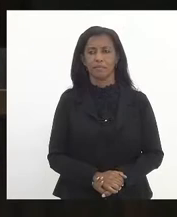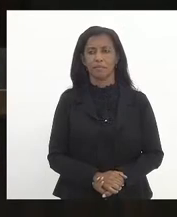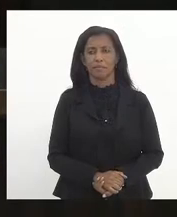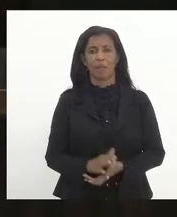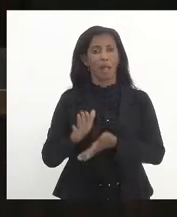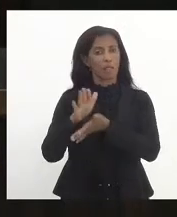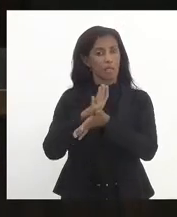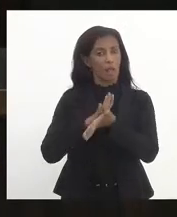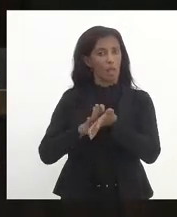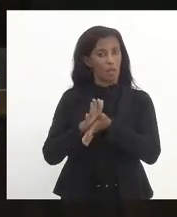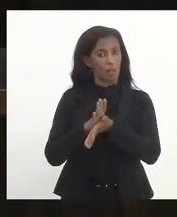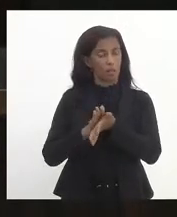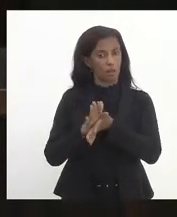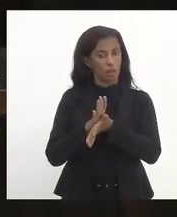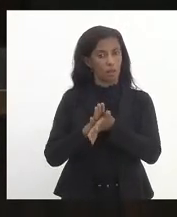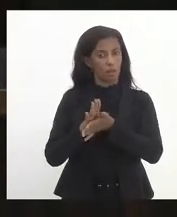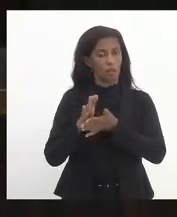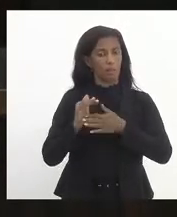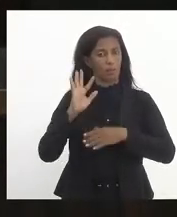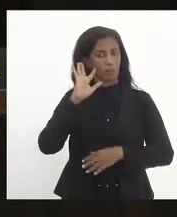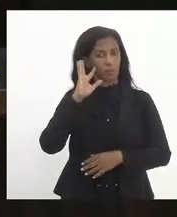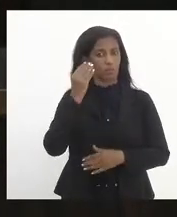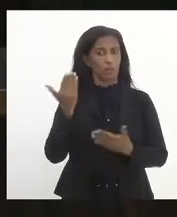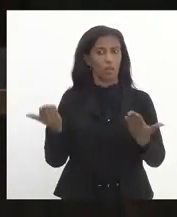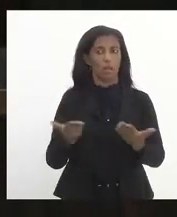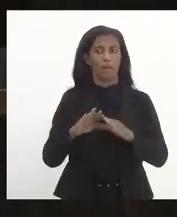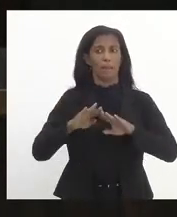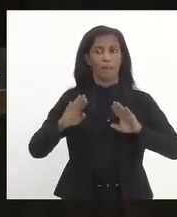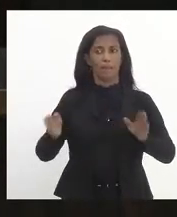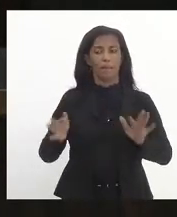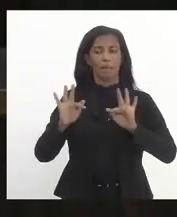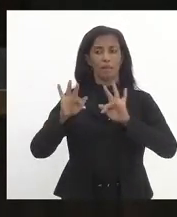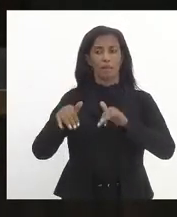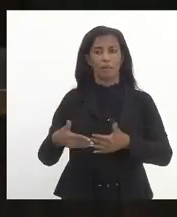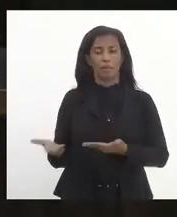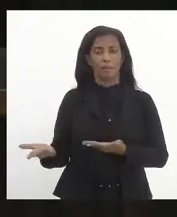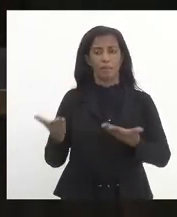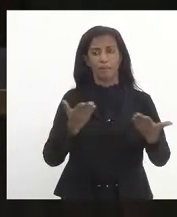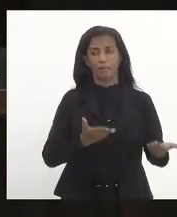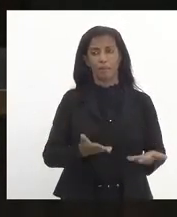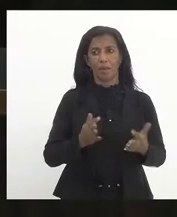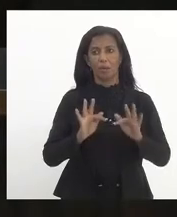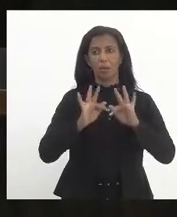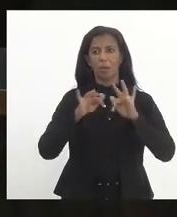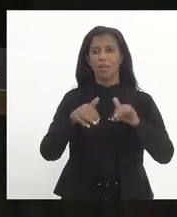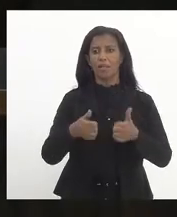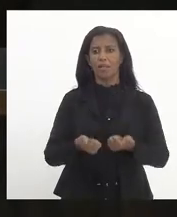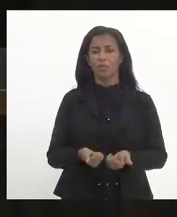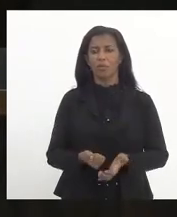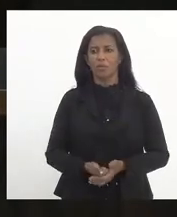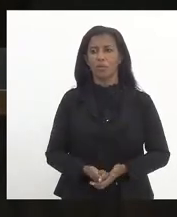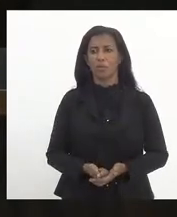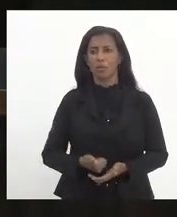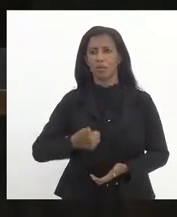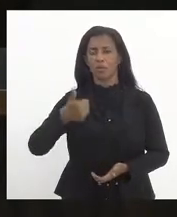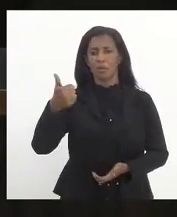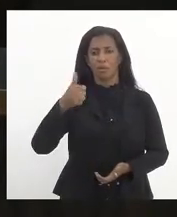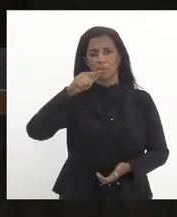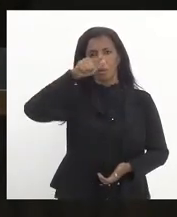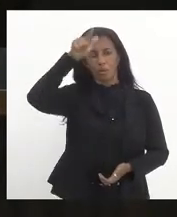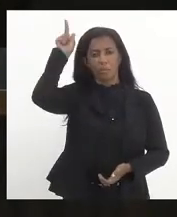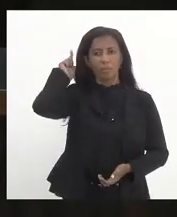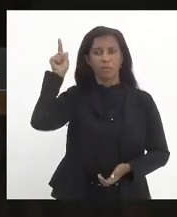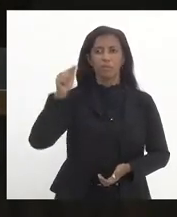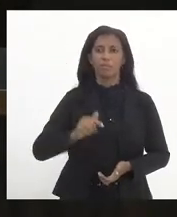Nada mais a tratar na segunda sessão extraordinária do dia, mesmo está encerrada, passa seu expediente final. Primeiro orador inscrito é o nome do deputado Luiz